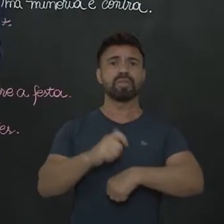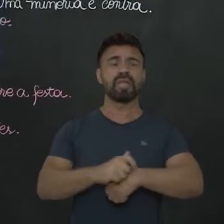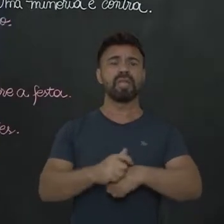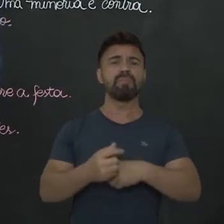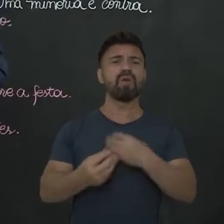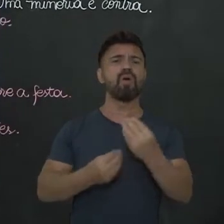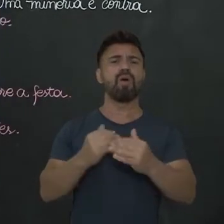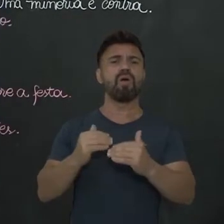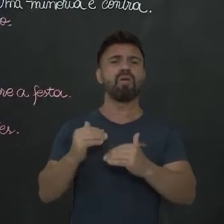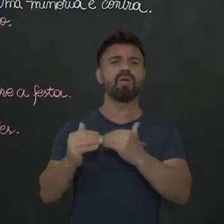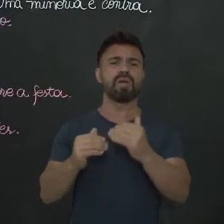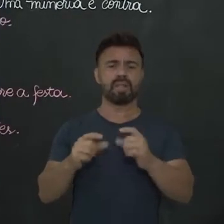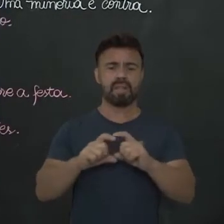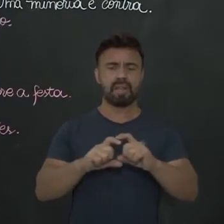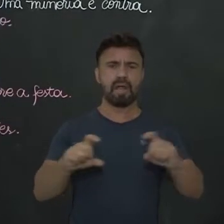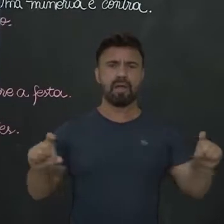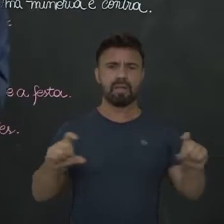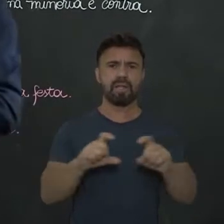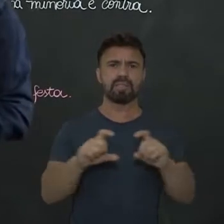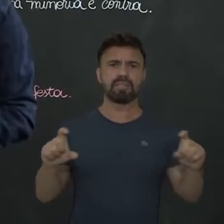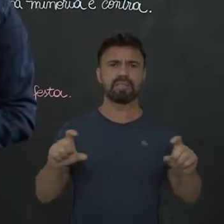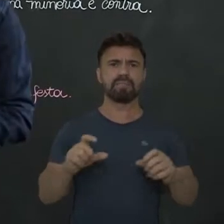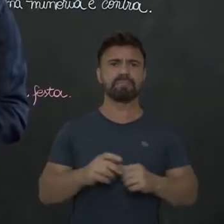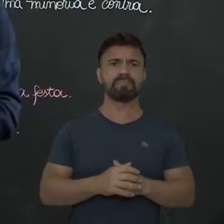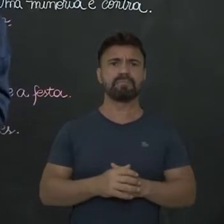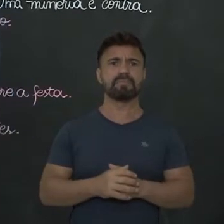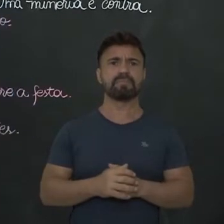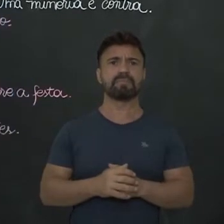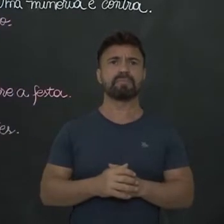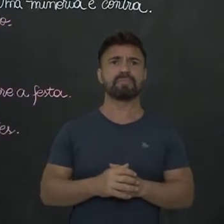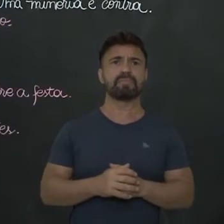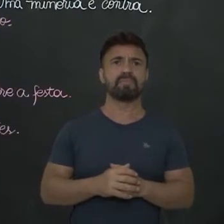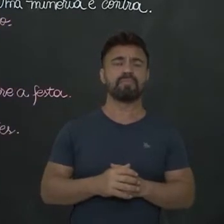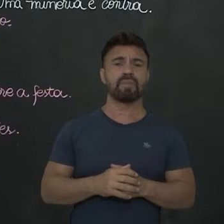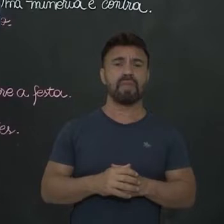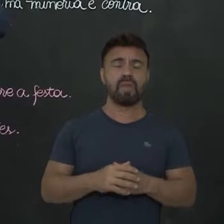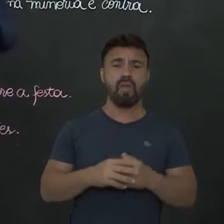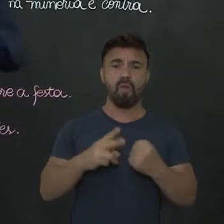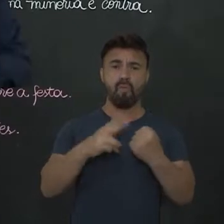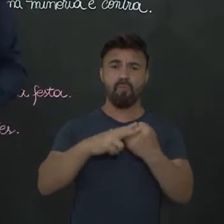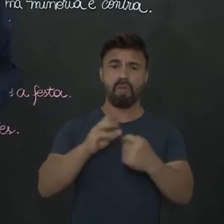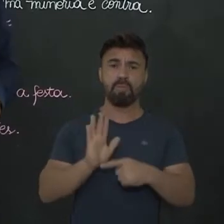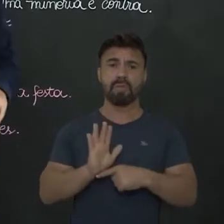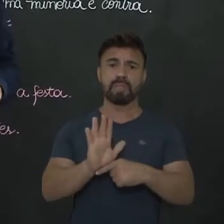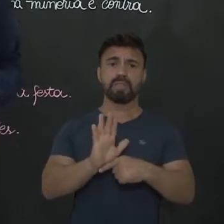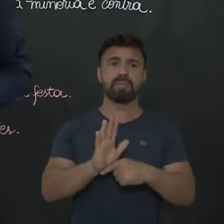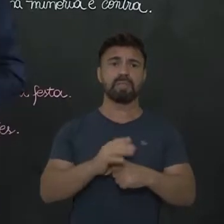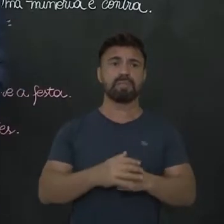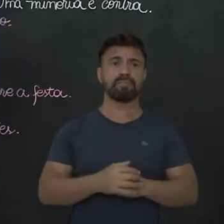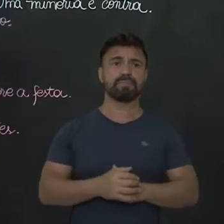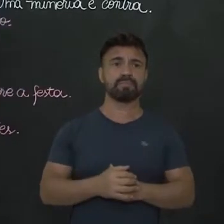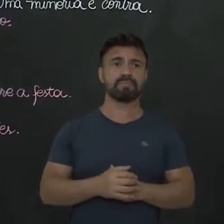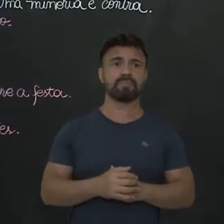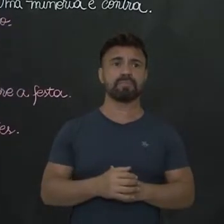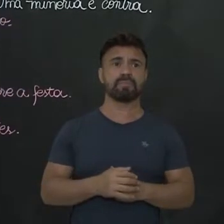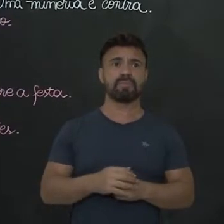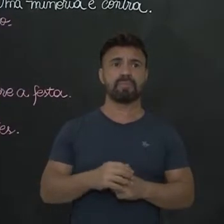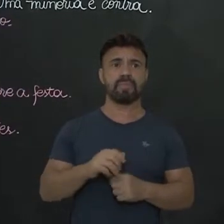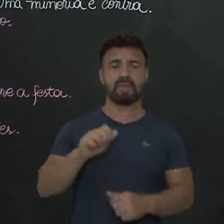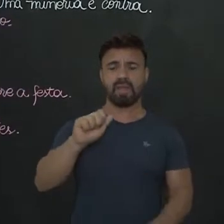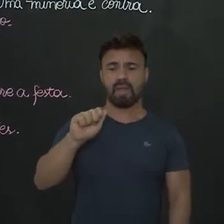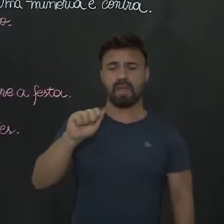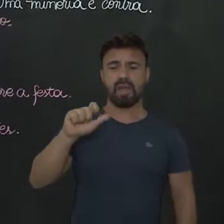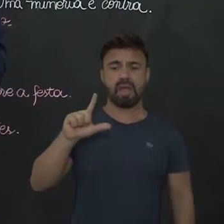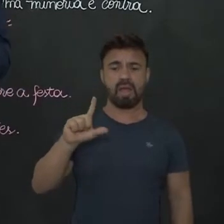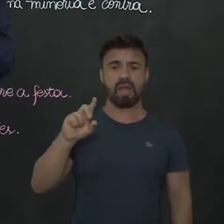se refere. Eu posso construir essa oração na passiva analítica, colocando um verbo auxiliar e um verbo no particípio. Aluga-se